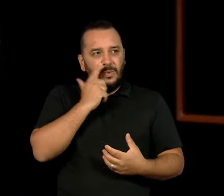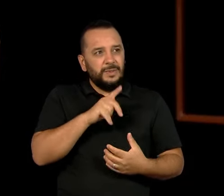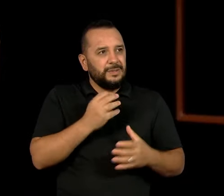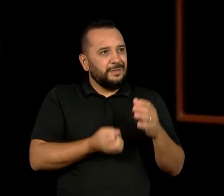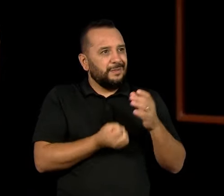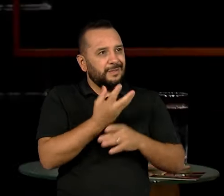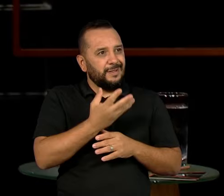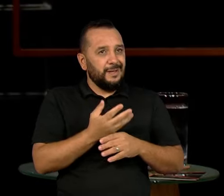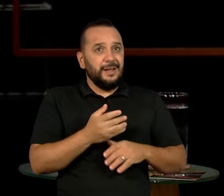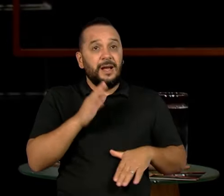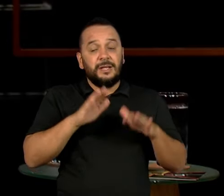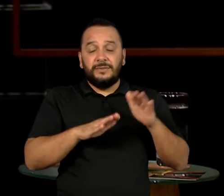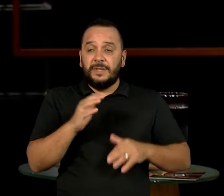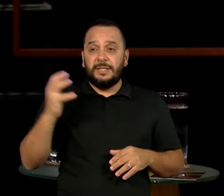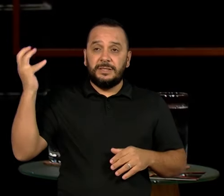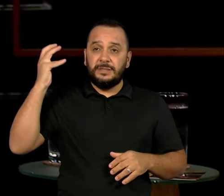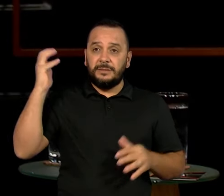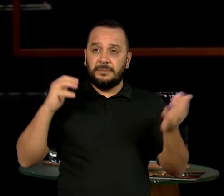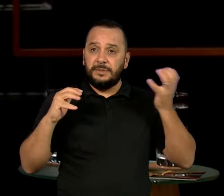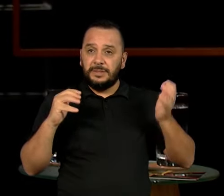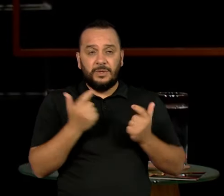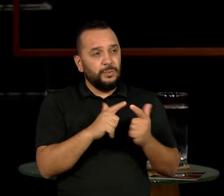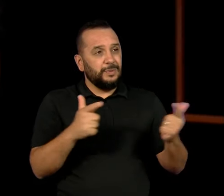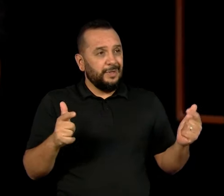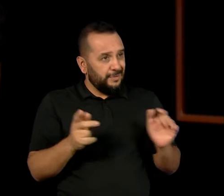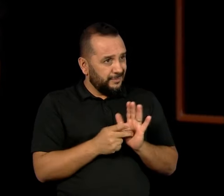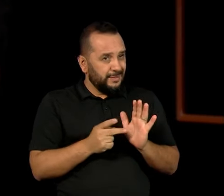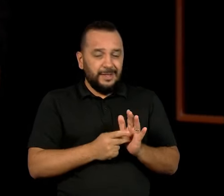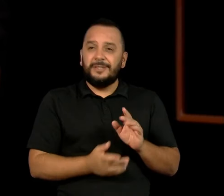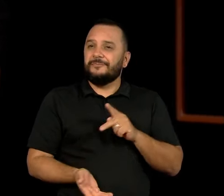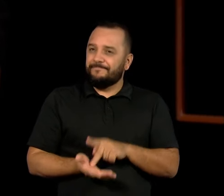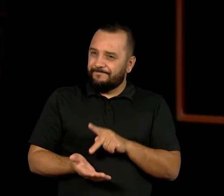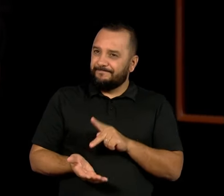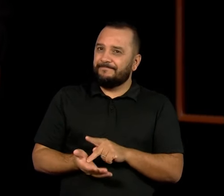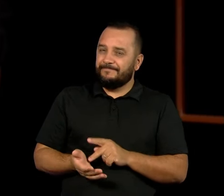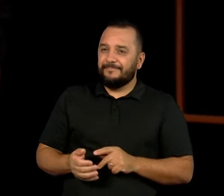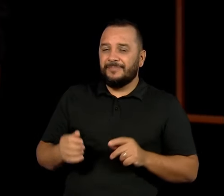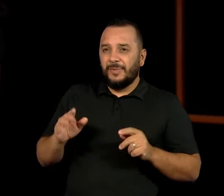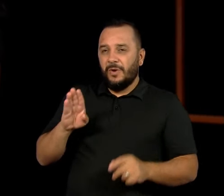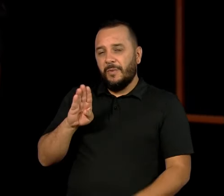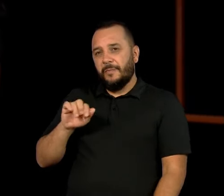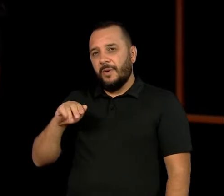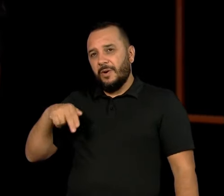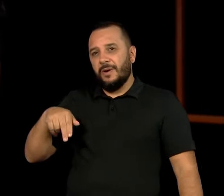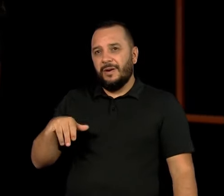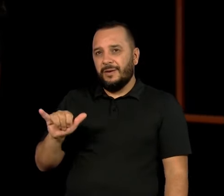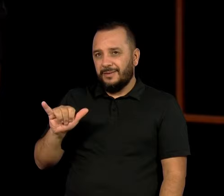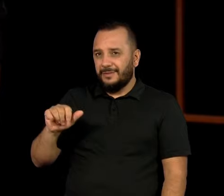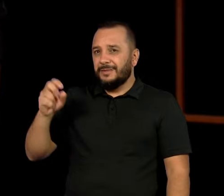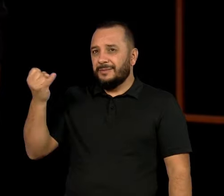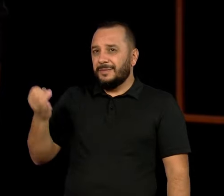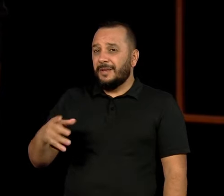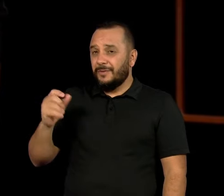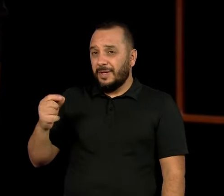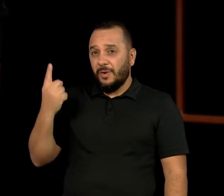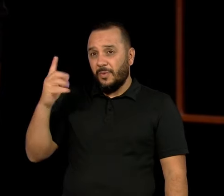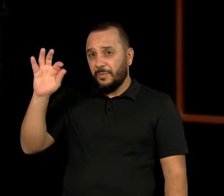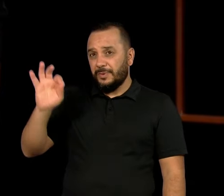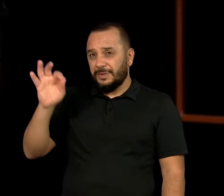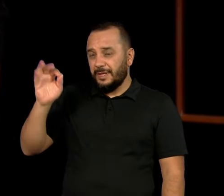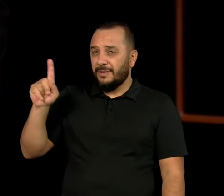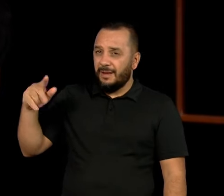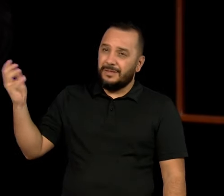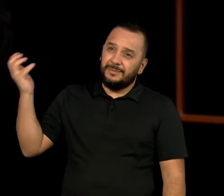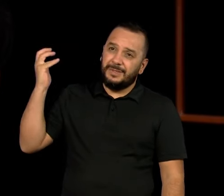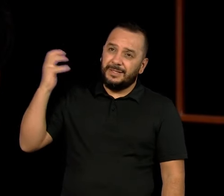sempre os deuses da inspiração estão favoráveis. Olha, como dizia o Bernard Shaw, se eu não me engano, é 1% de